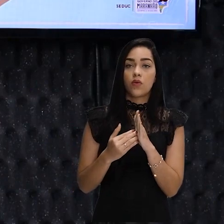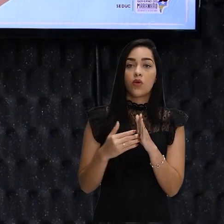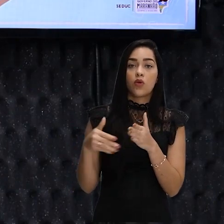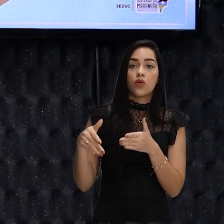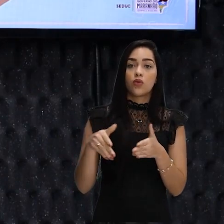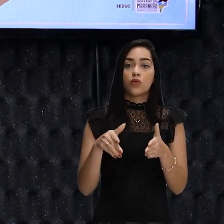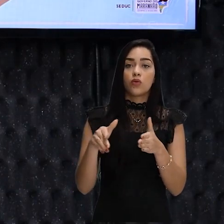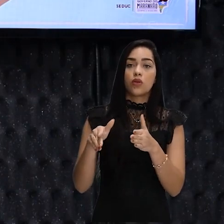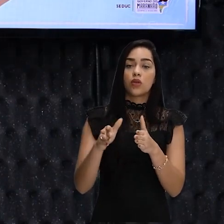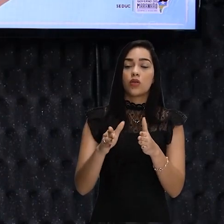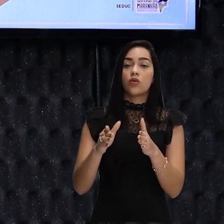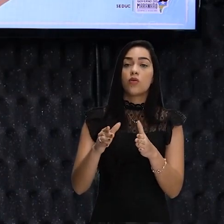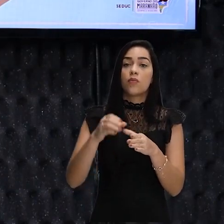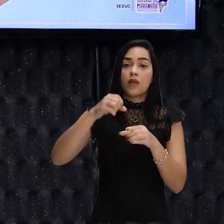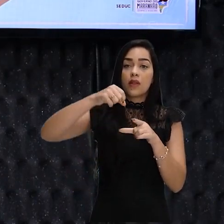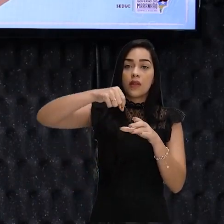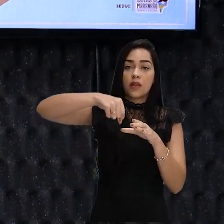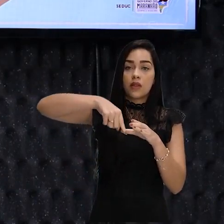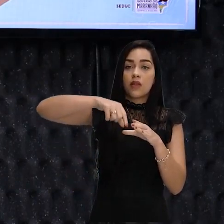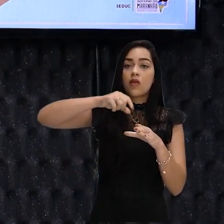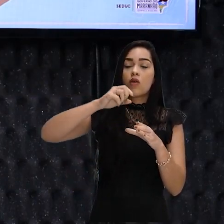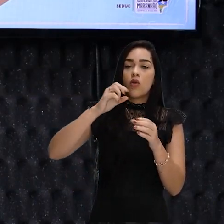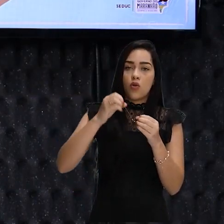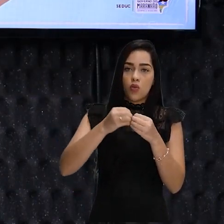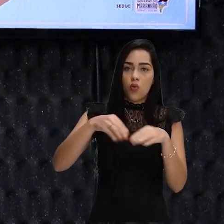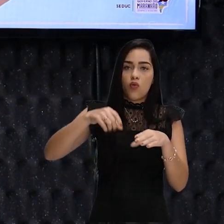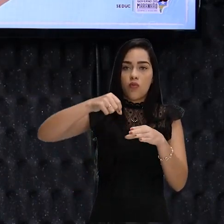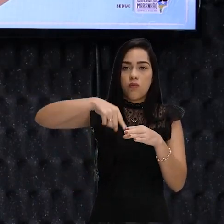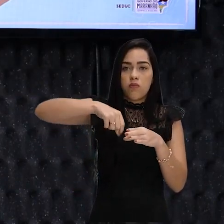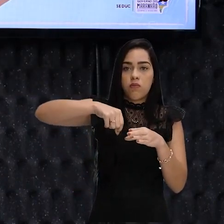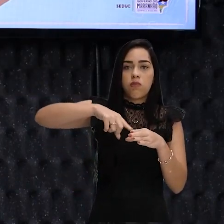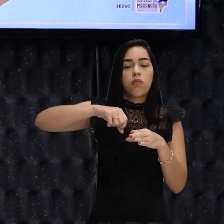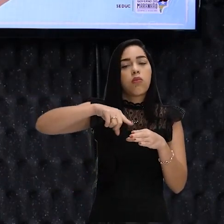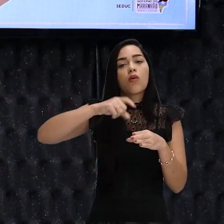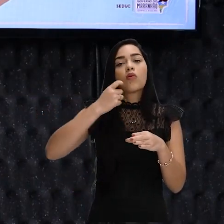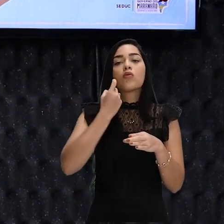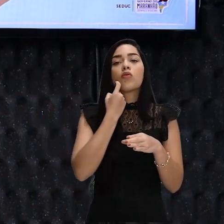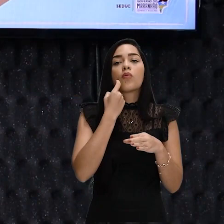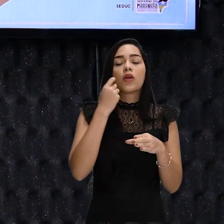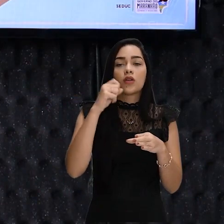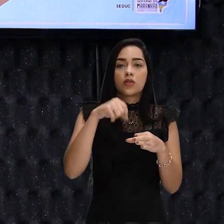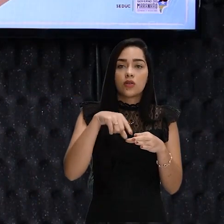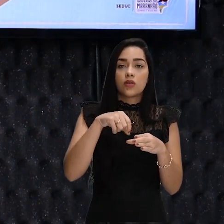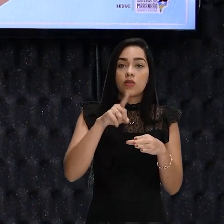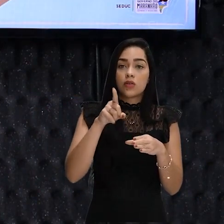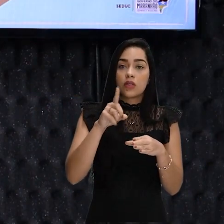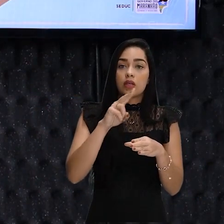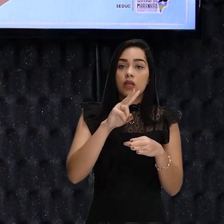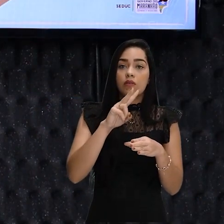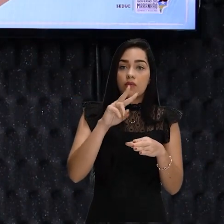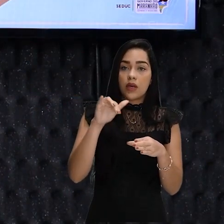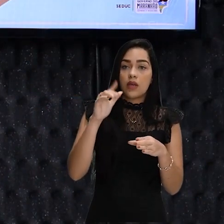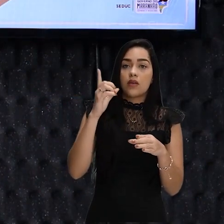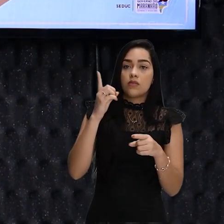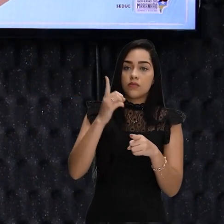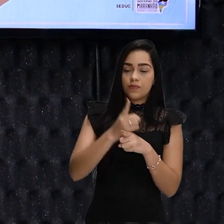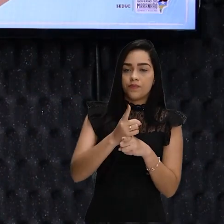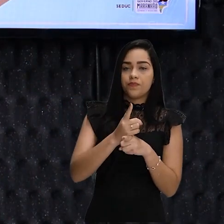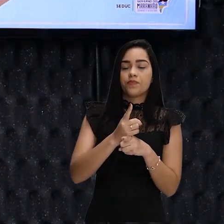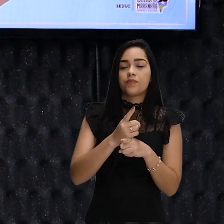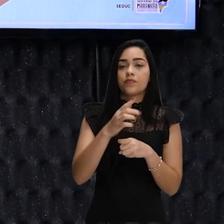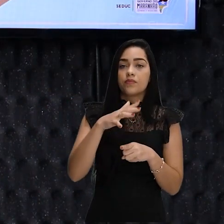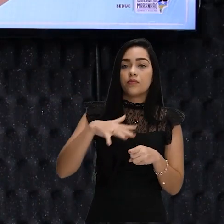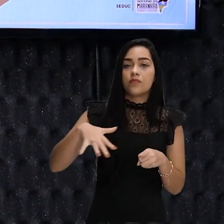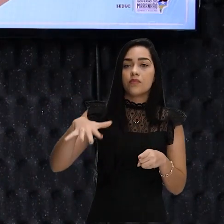aqui para depositar os seus ovos. Ou seja, a grande biodiversidade que você encontra